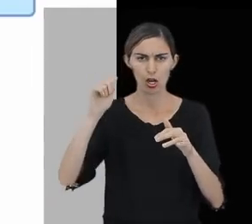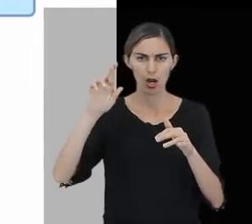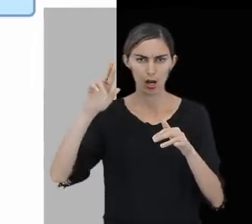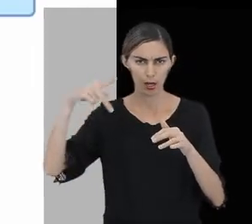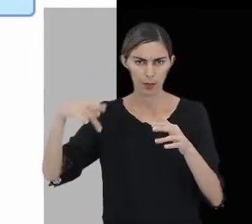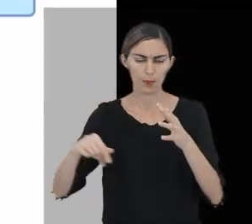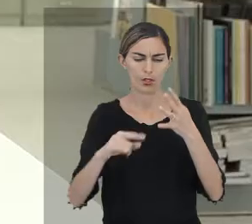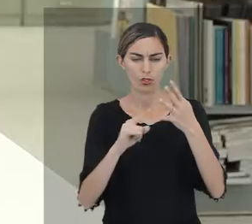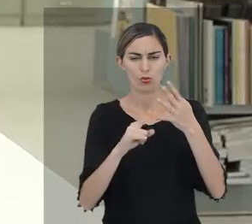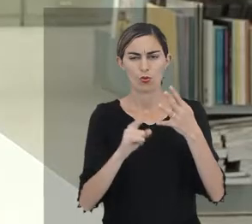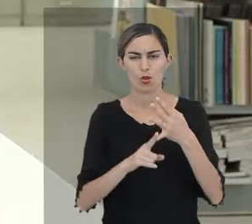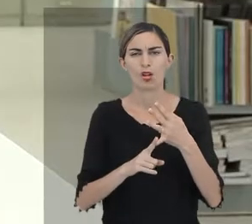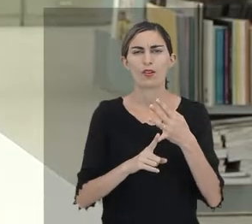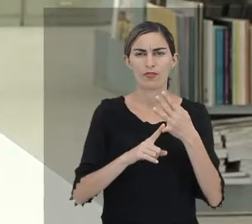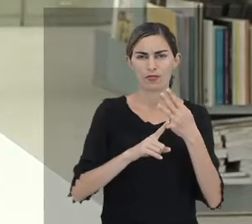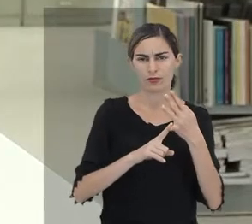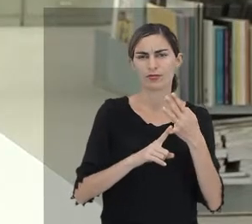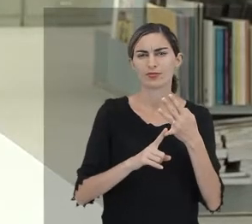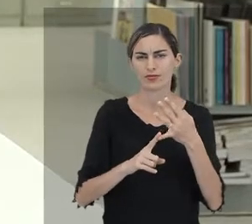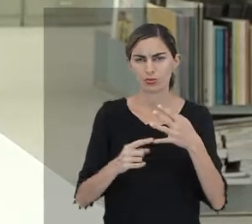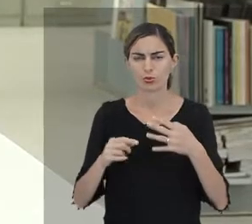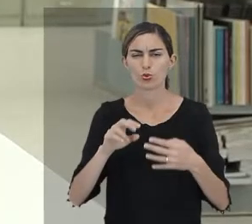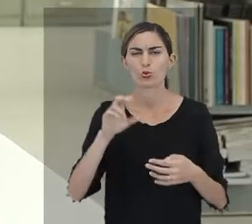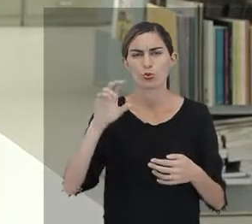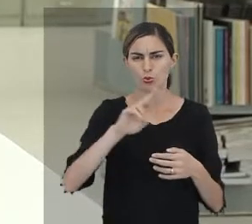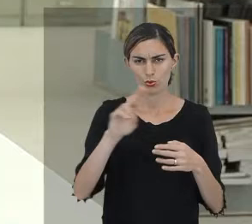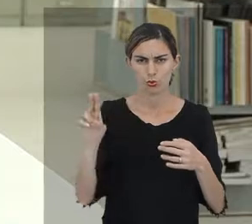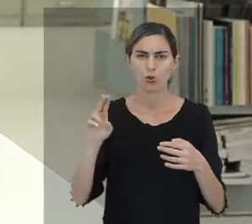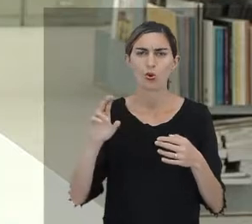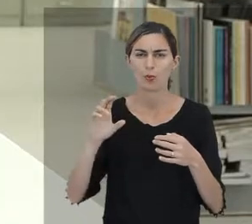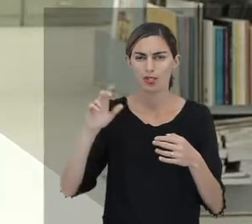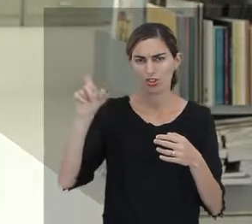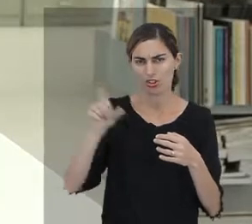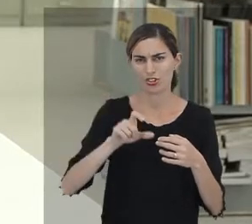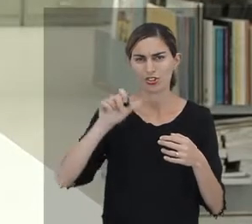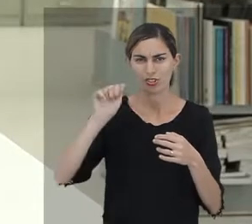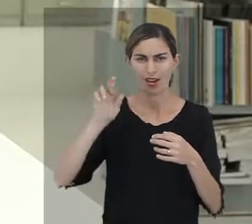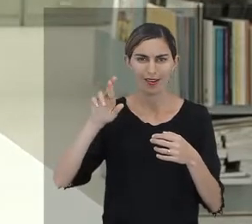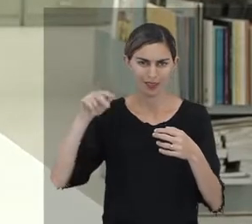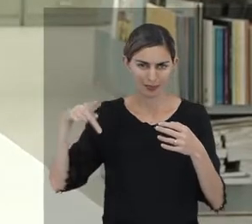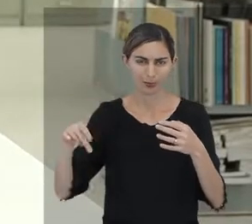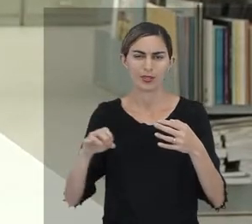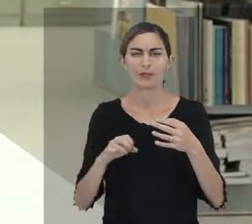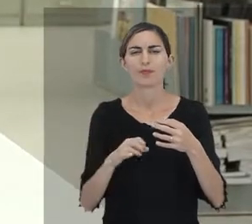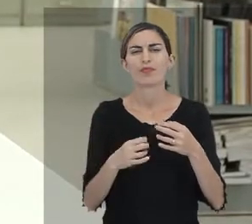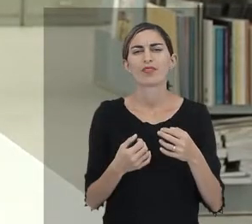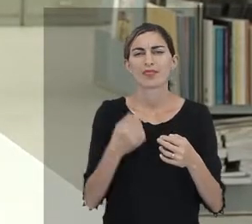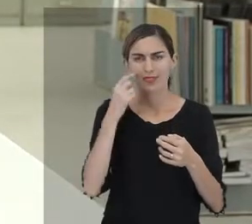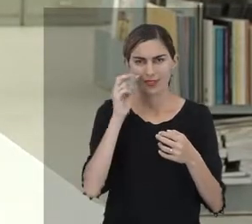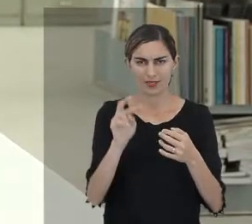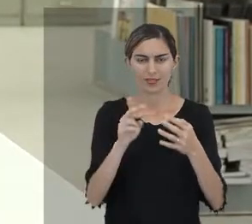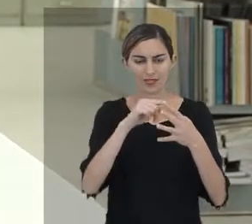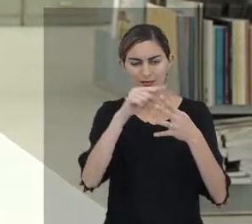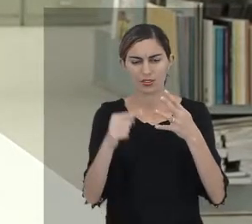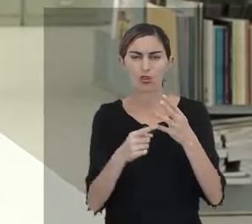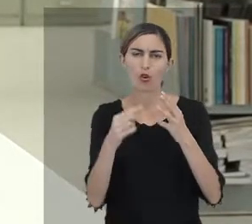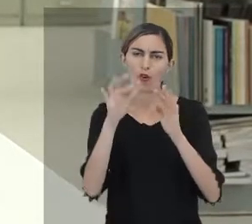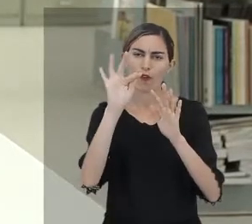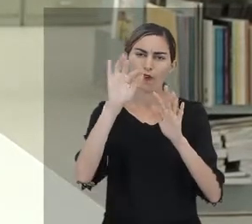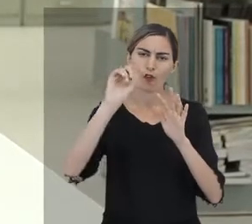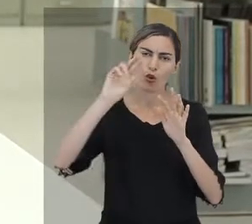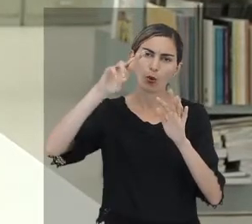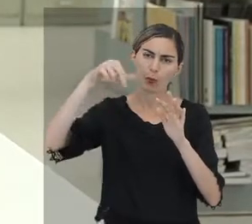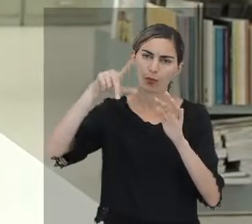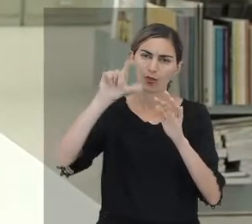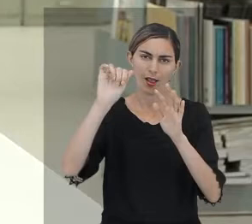com o texto JavaScript. E esses componentes que a gente está vendo nessa aula, eles aparecem bastante em formulários. Então, imagine que você tem um formulário